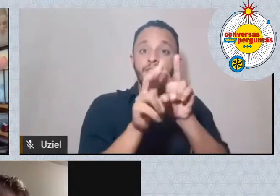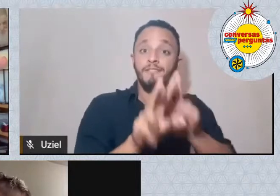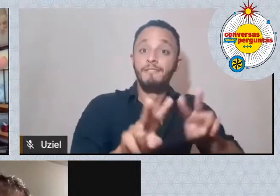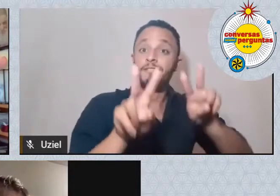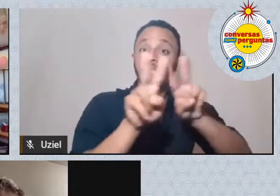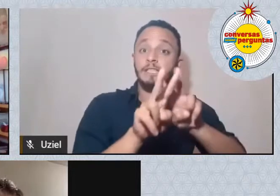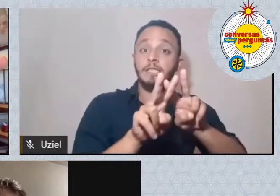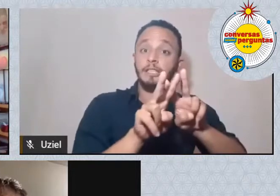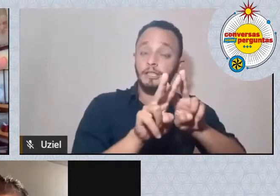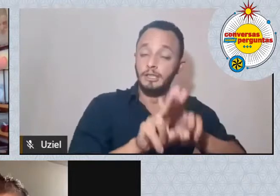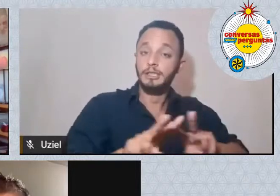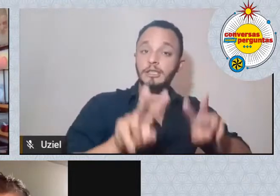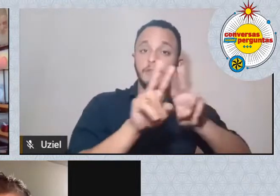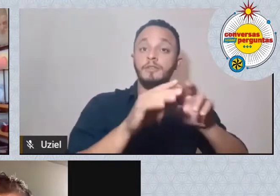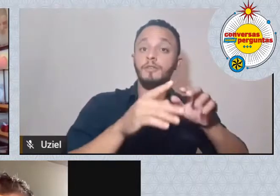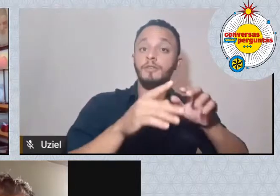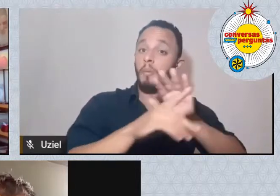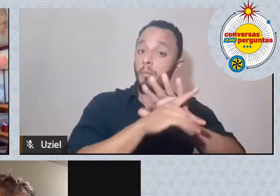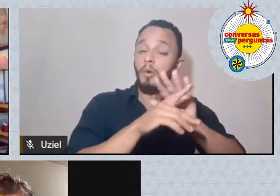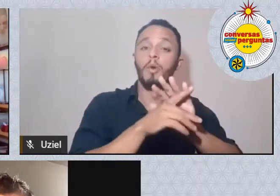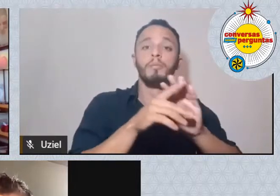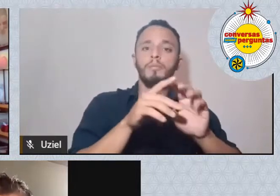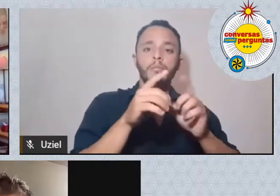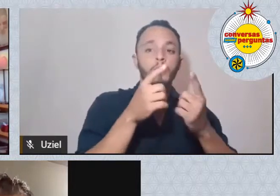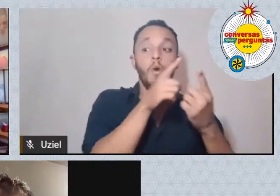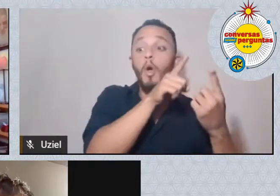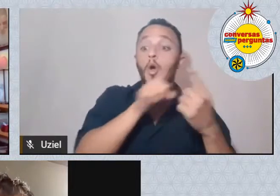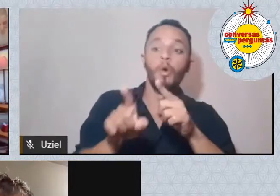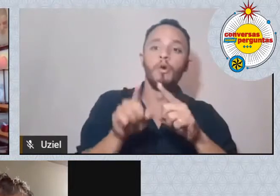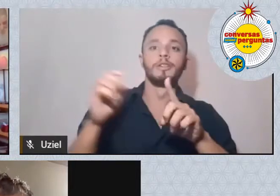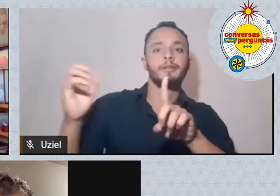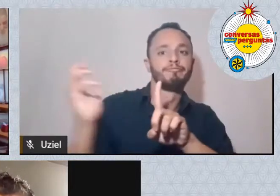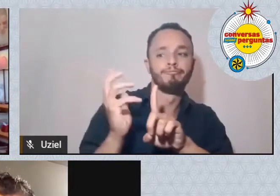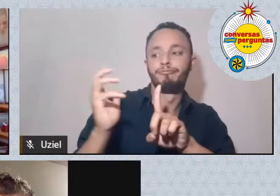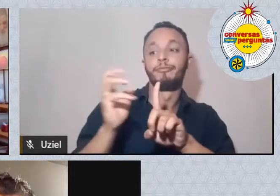traço de opressão, um traço de segregação.